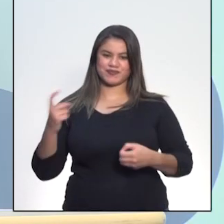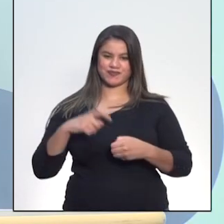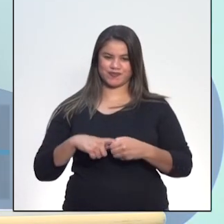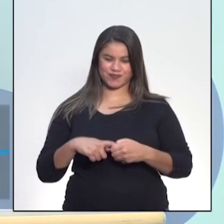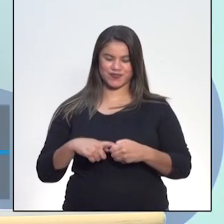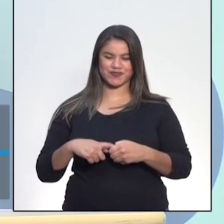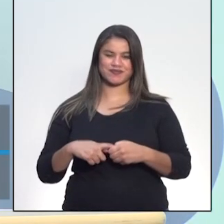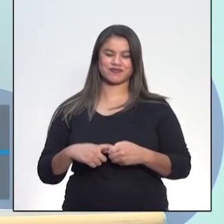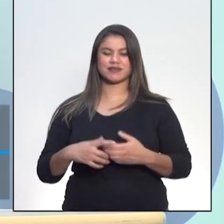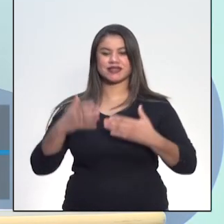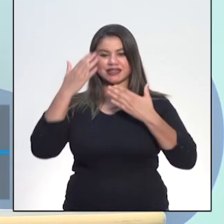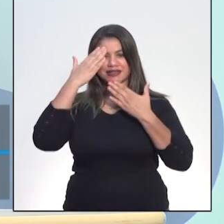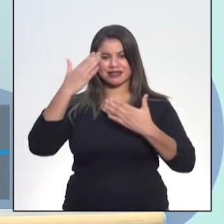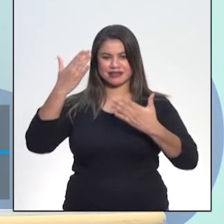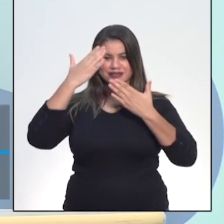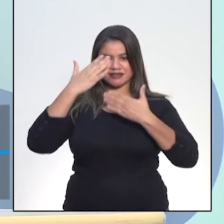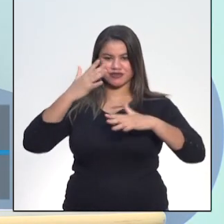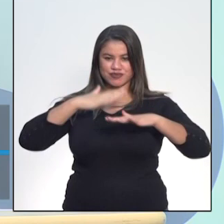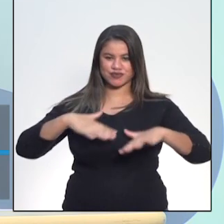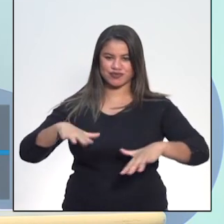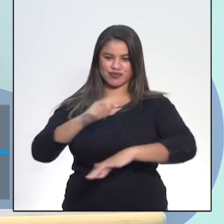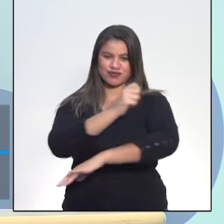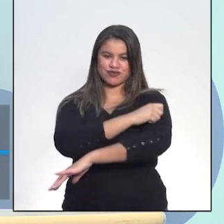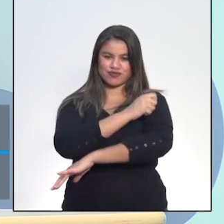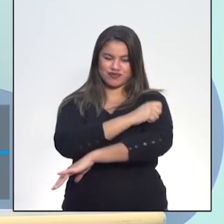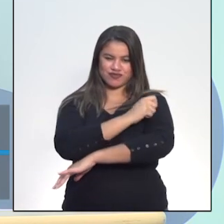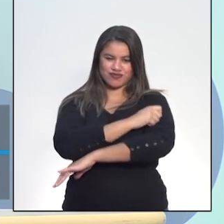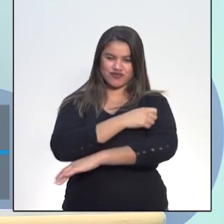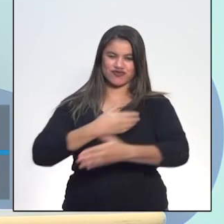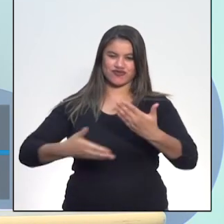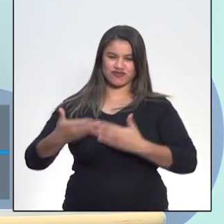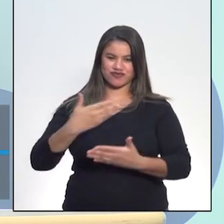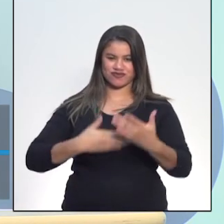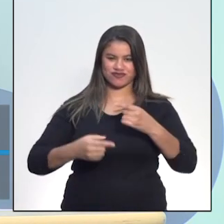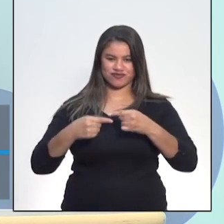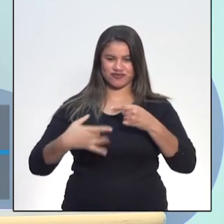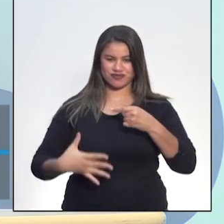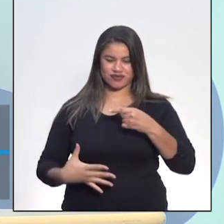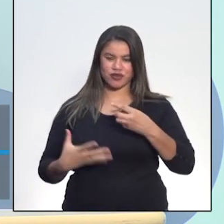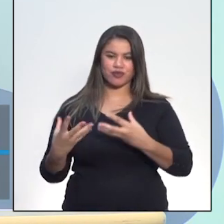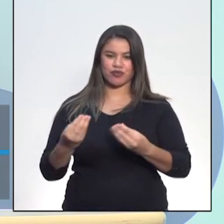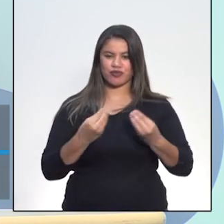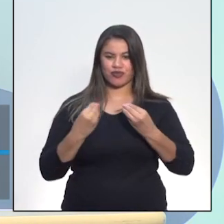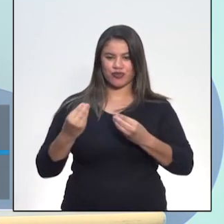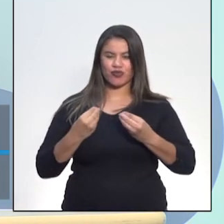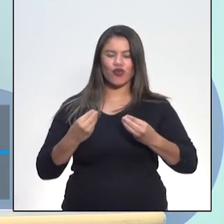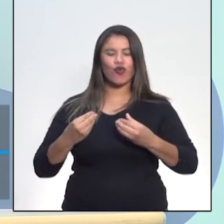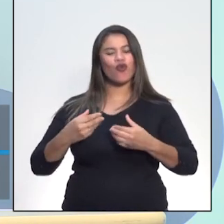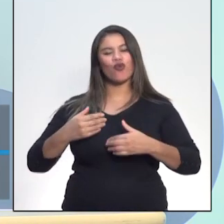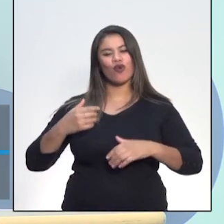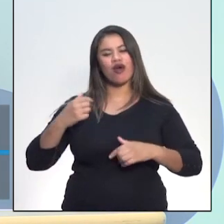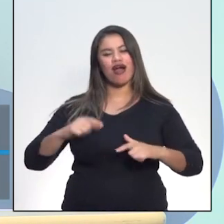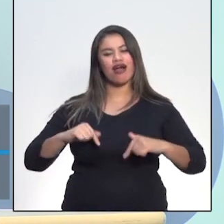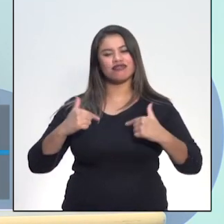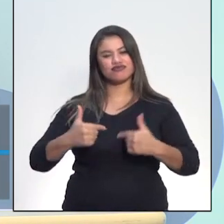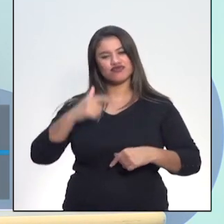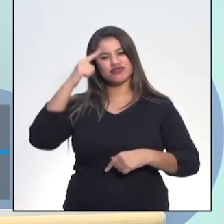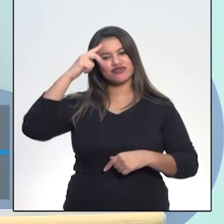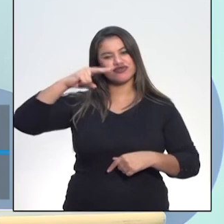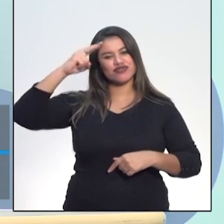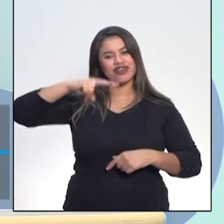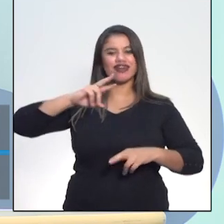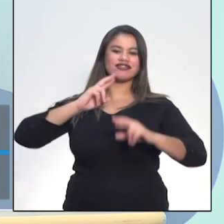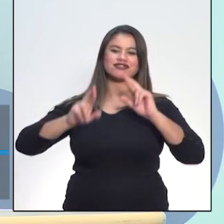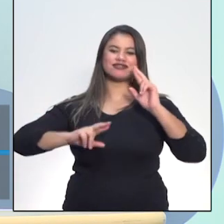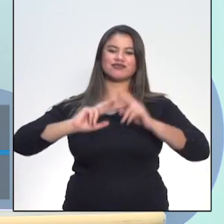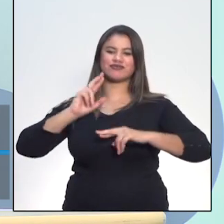voltamos. Agradecemos a interação dos alunos pelo chat. Muitos alunos utilizando aí a sua atitude historiadora para responder